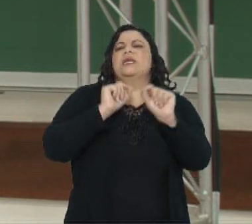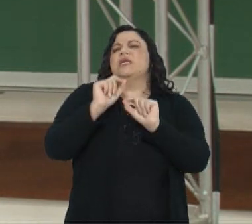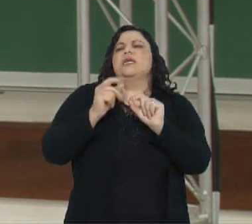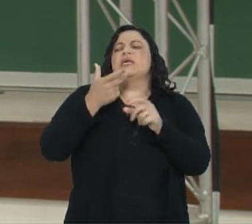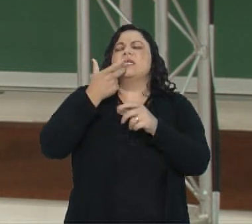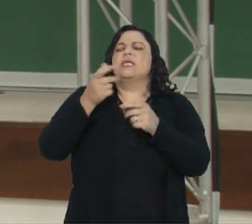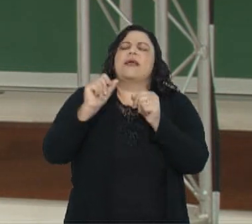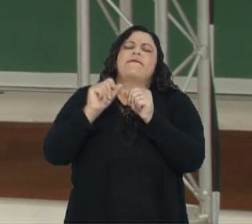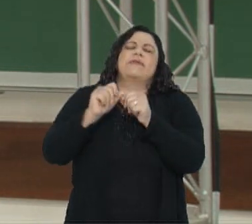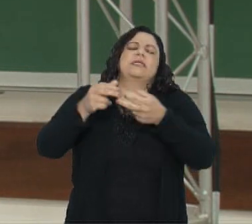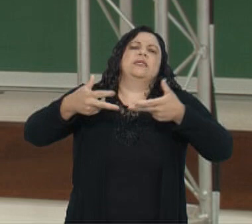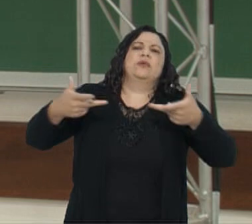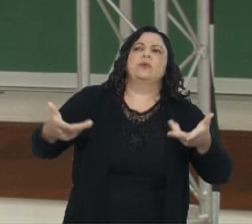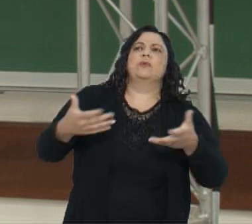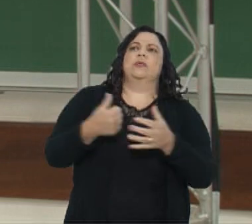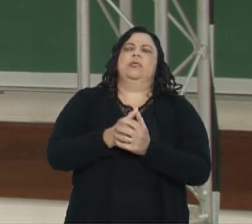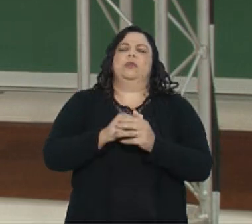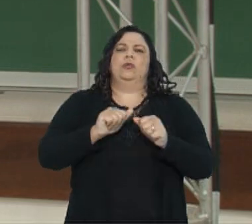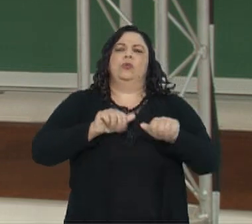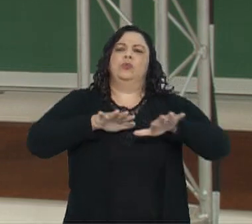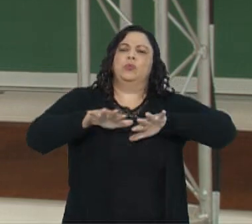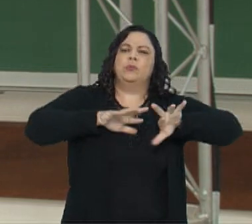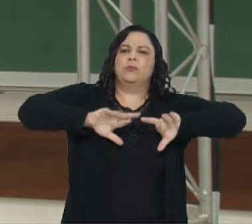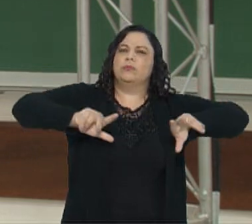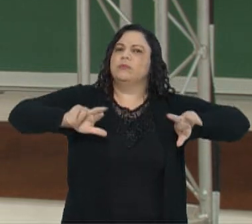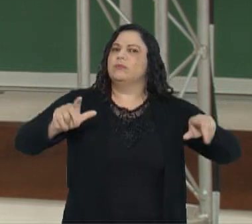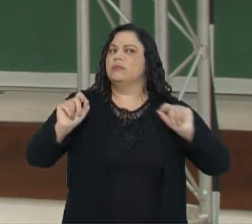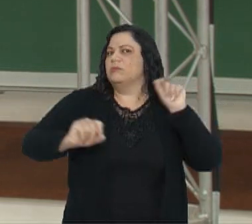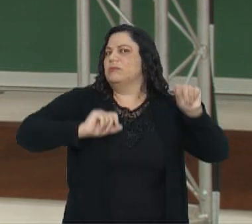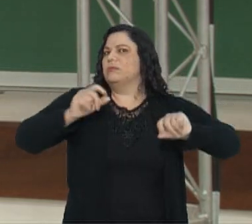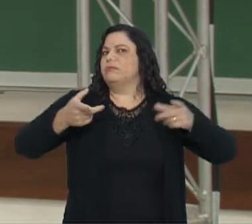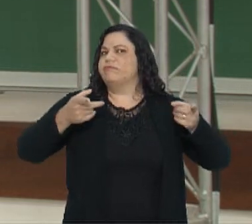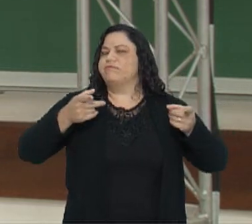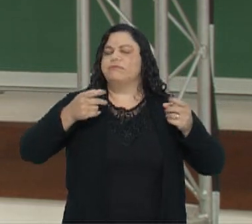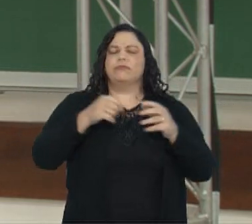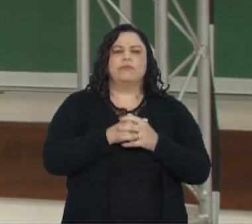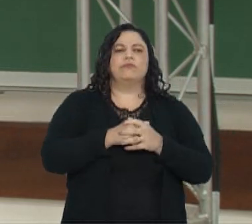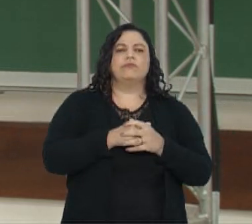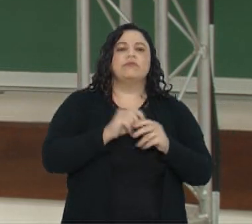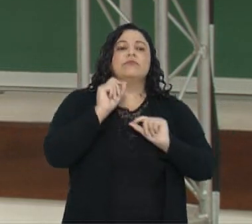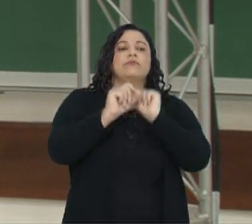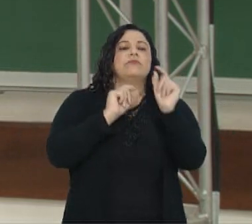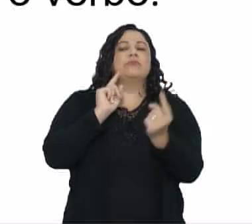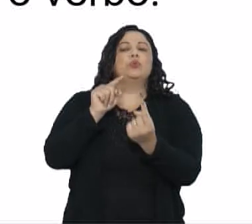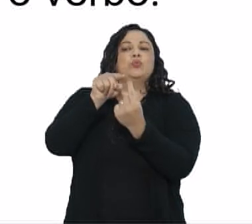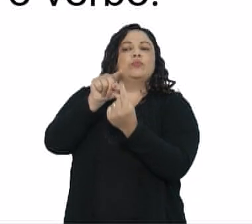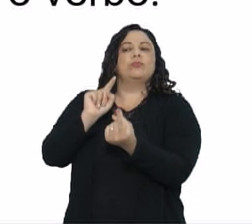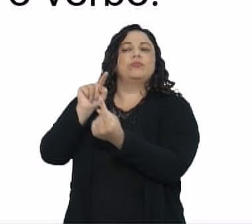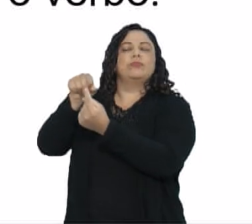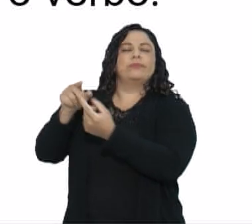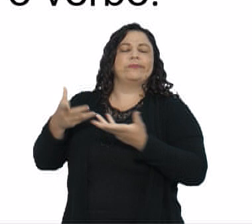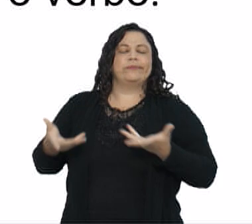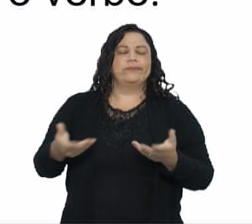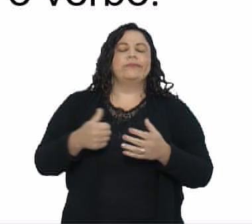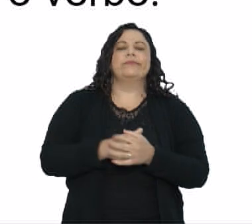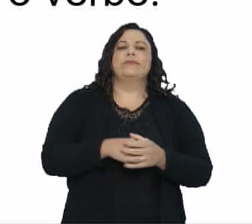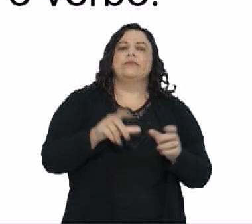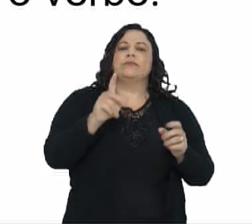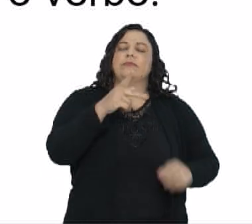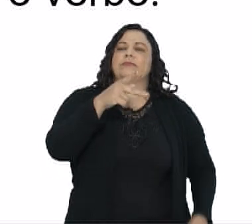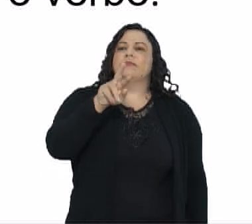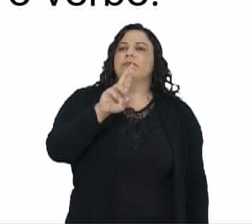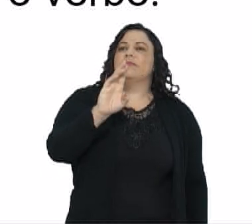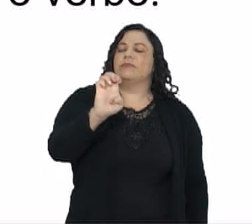ação, perfeito? Então, eu consigo ali localizar. Predicado, o que se diz sobre o